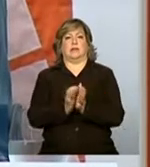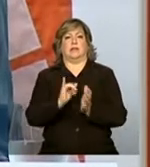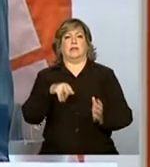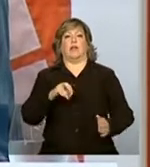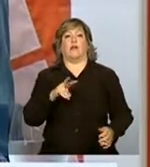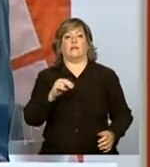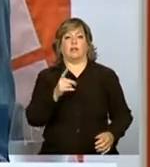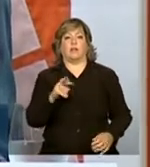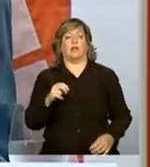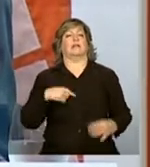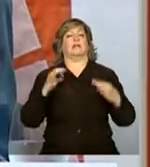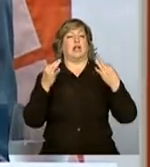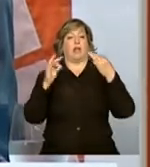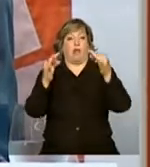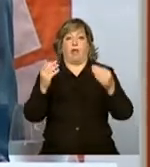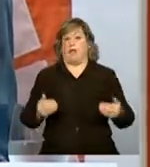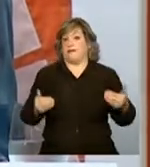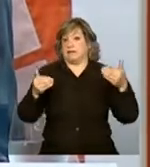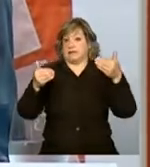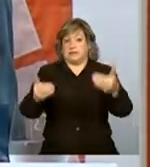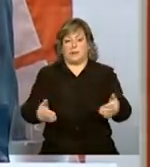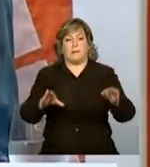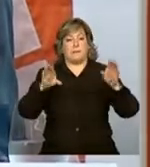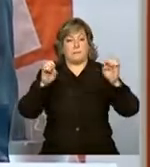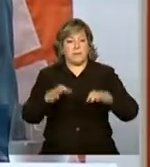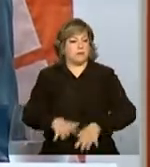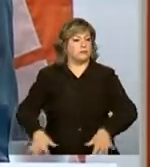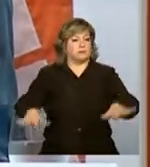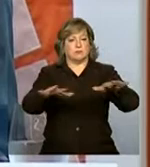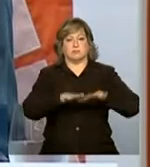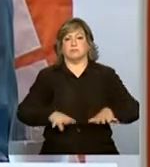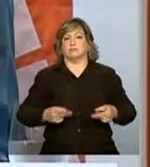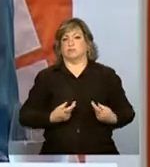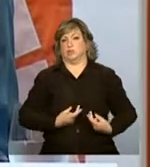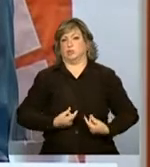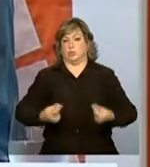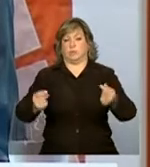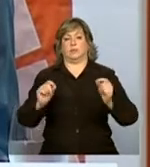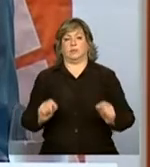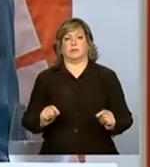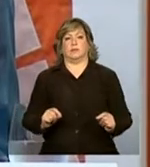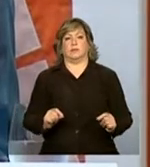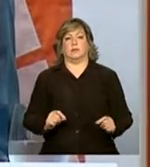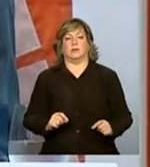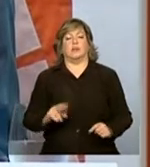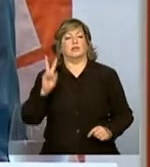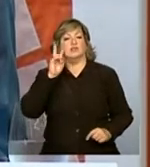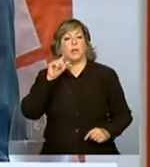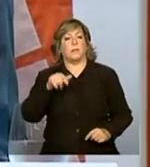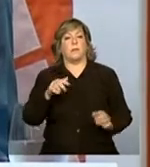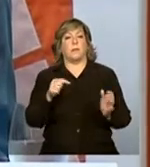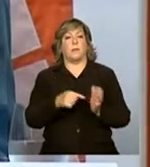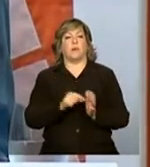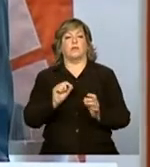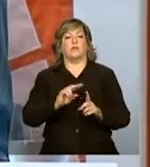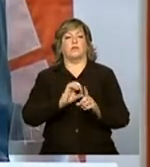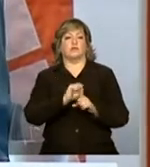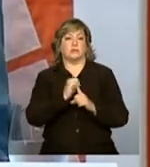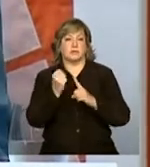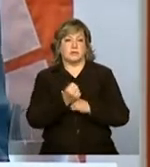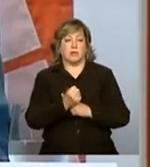inovadora, tecnologicamente avançada, ambientalmente sustentável e, do ponto de vista social, inclusiva